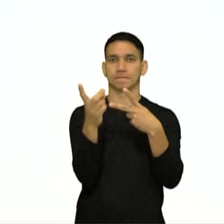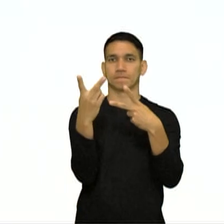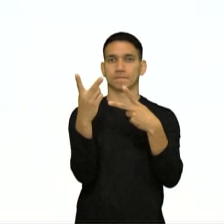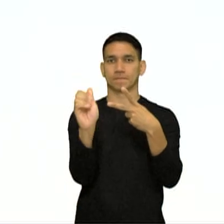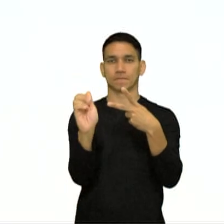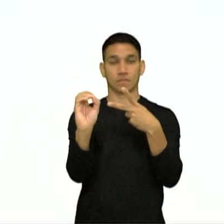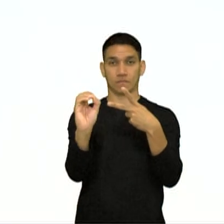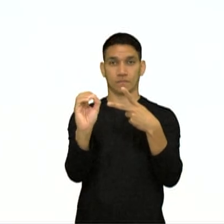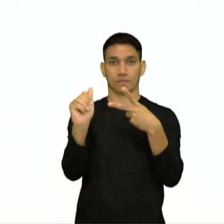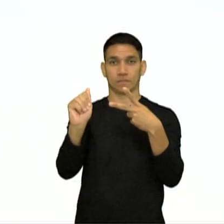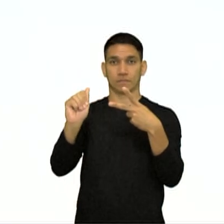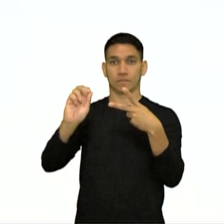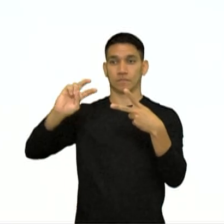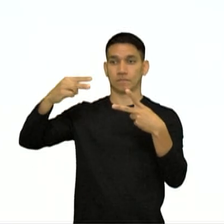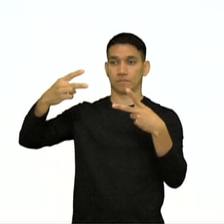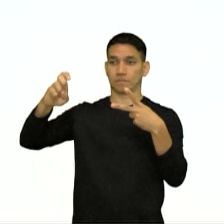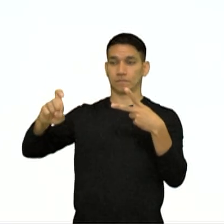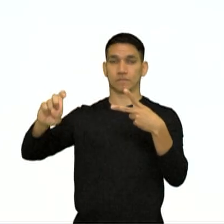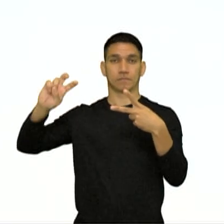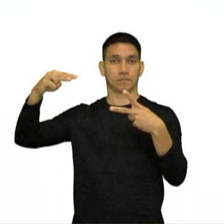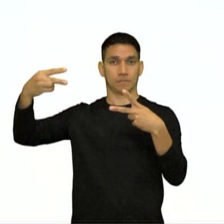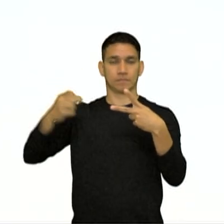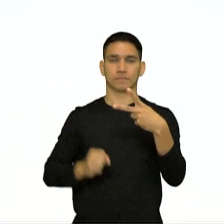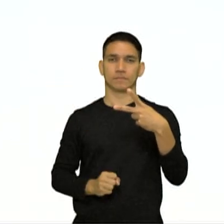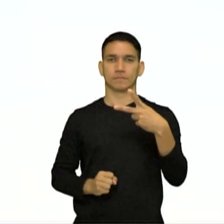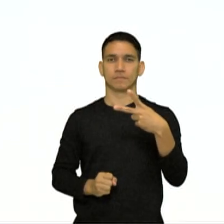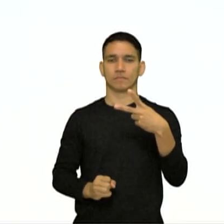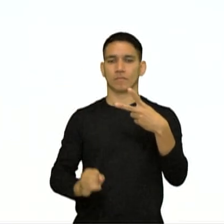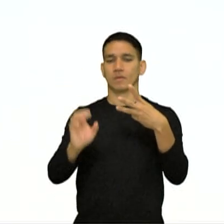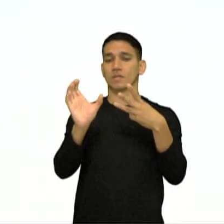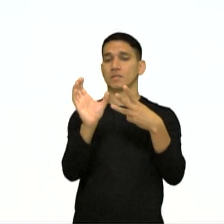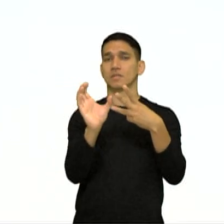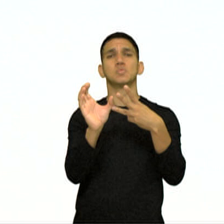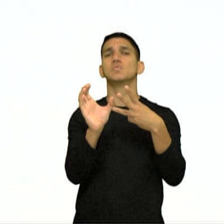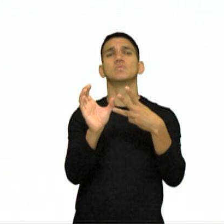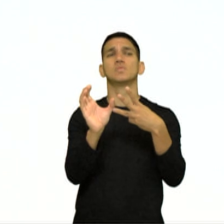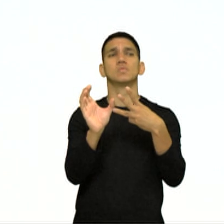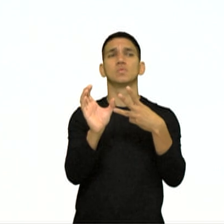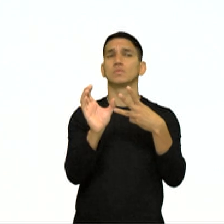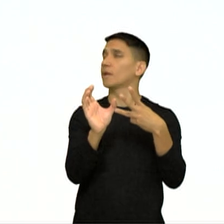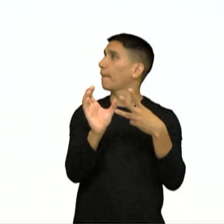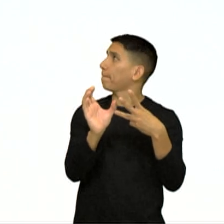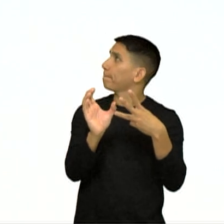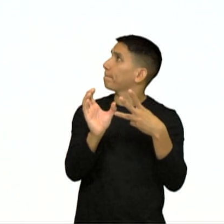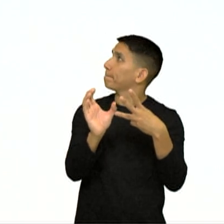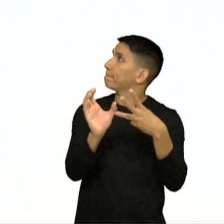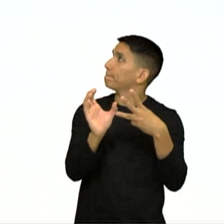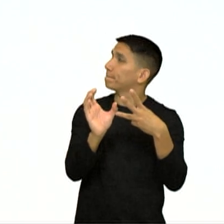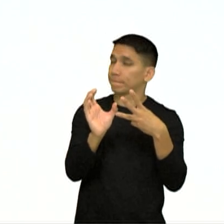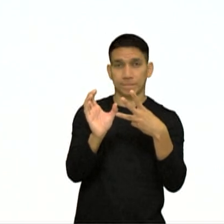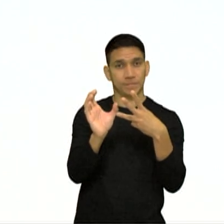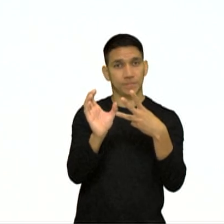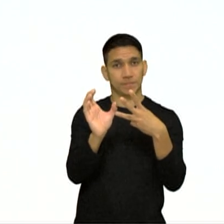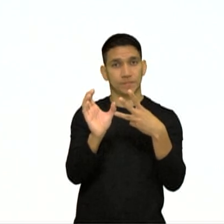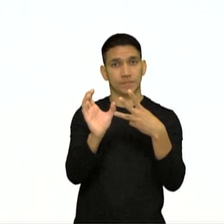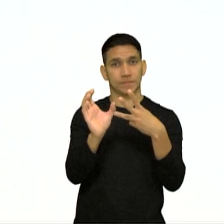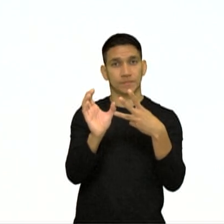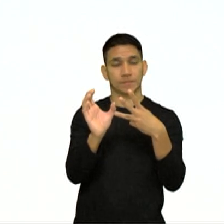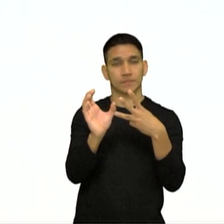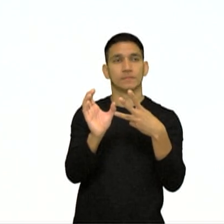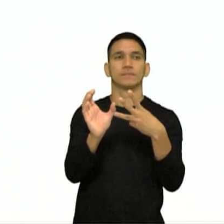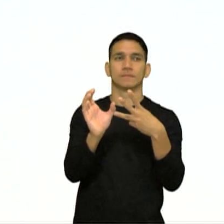se encontrar. Vamos lá? O que eu fiz? Eu separei os quadradinhos bem certinho, cada um com o seu monômio